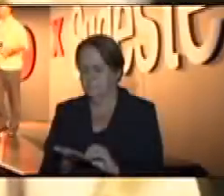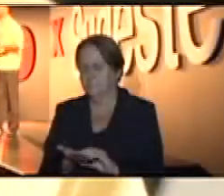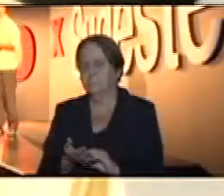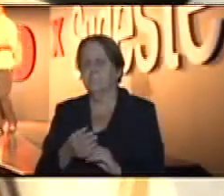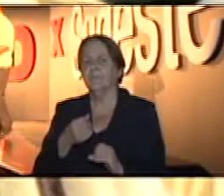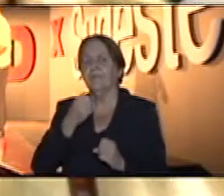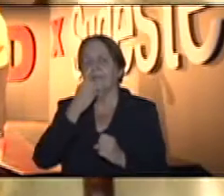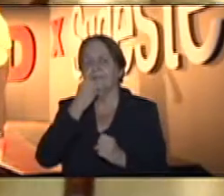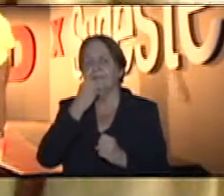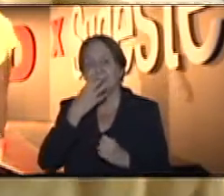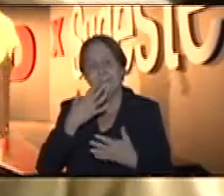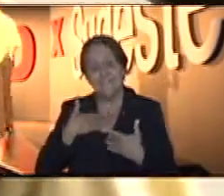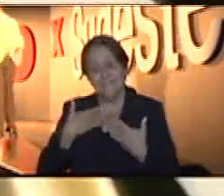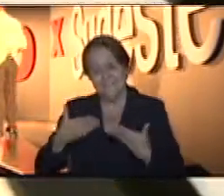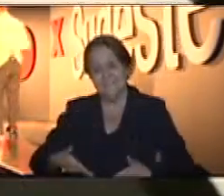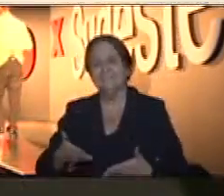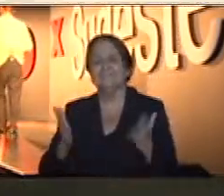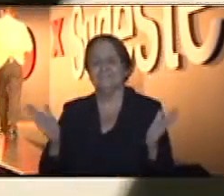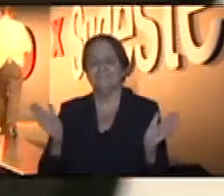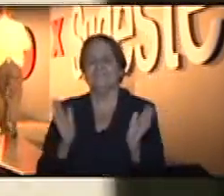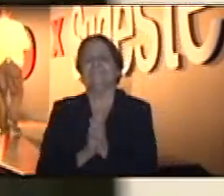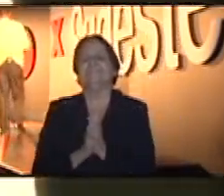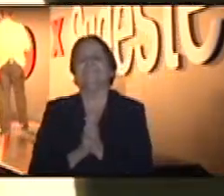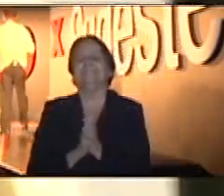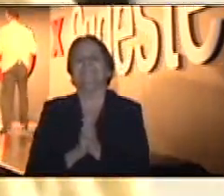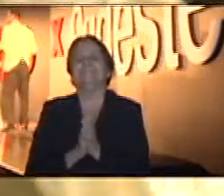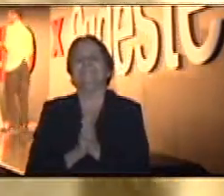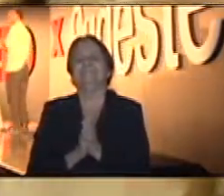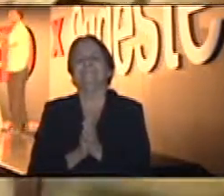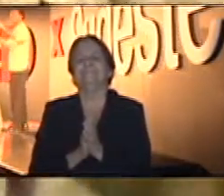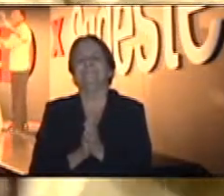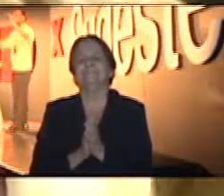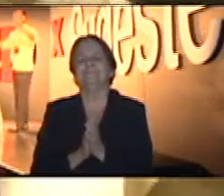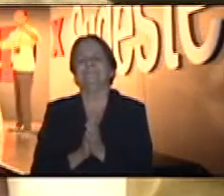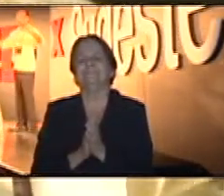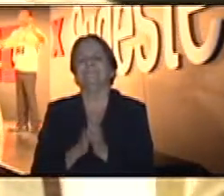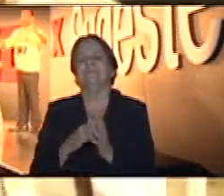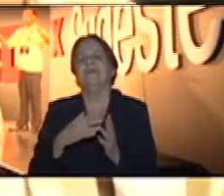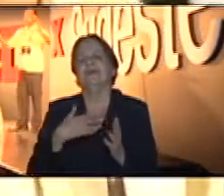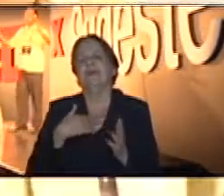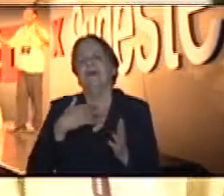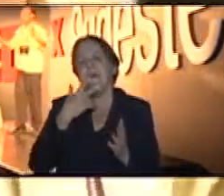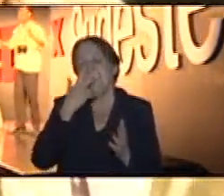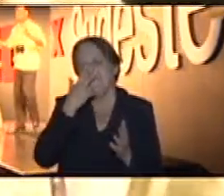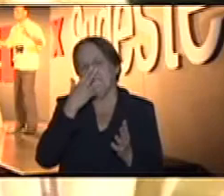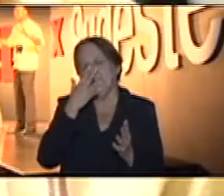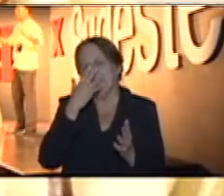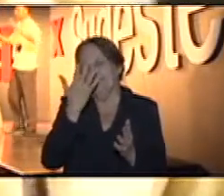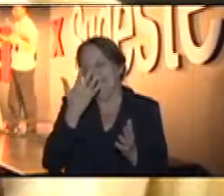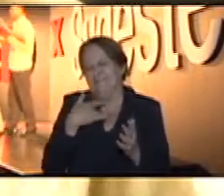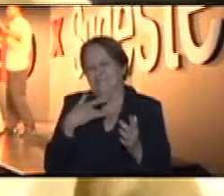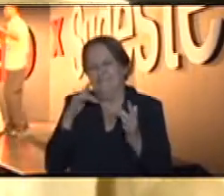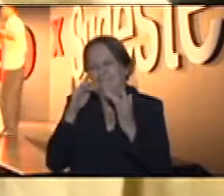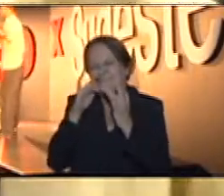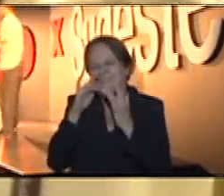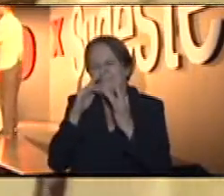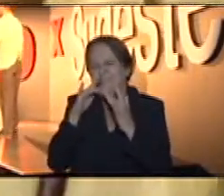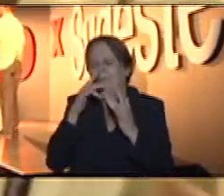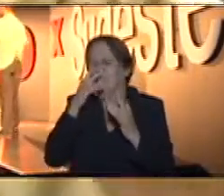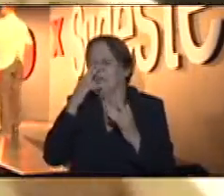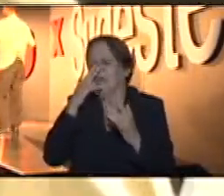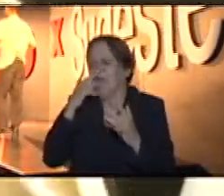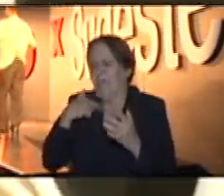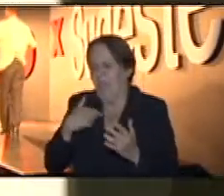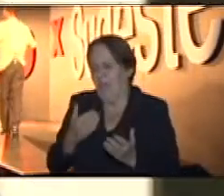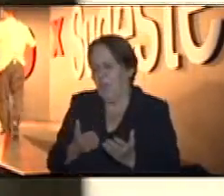bem-vindos a Bordo parece um pouquinho fora de contexto falar bem-vindos a Bordo